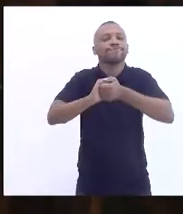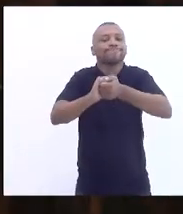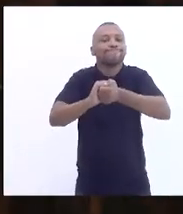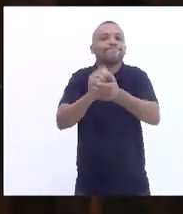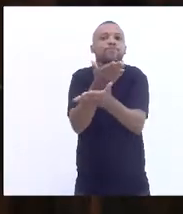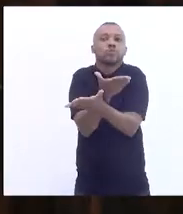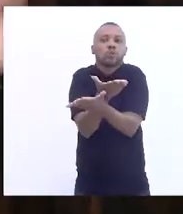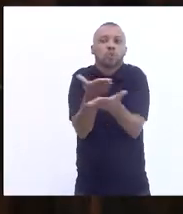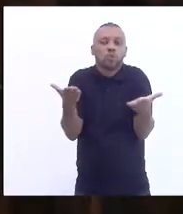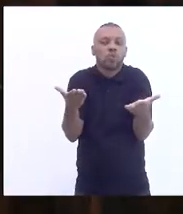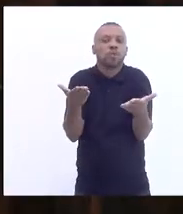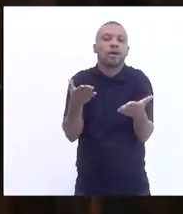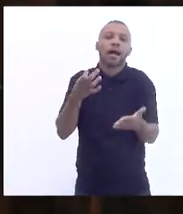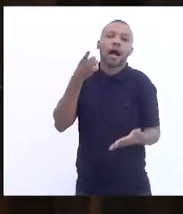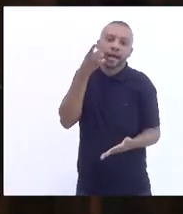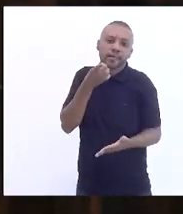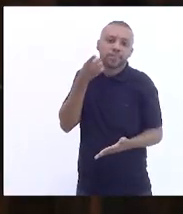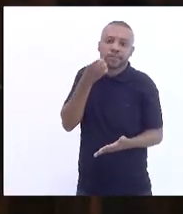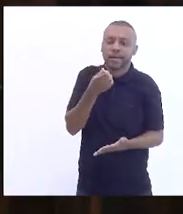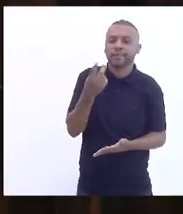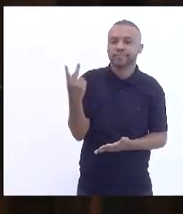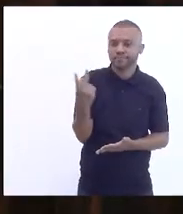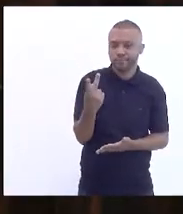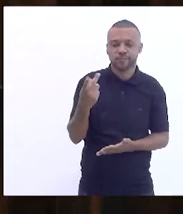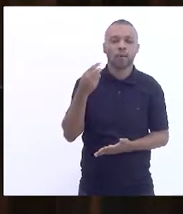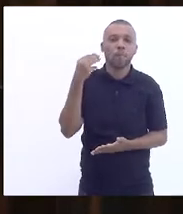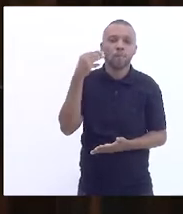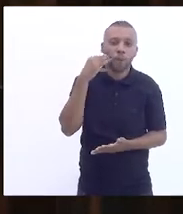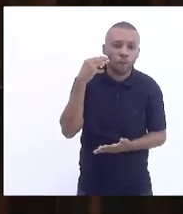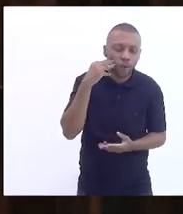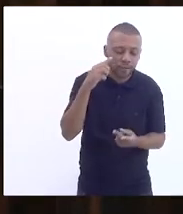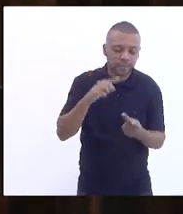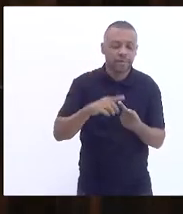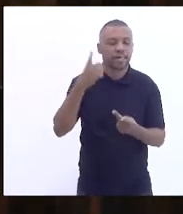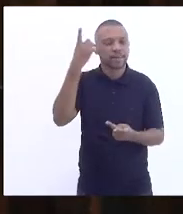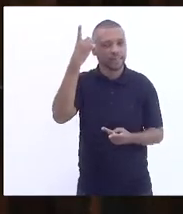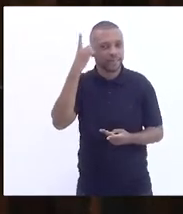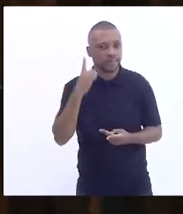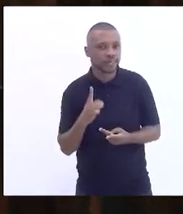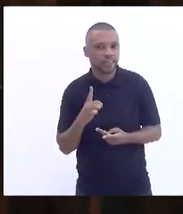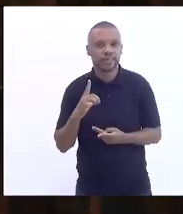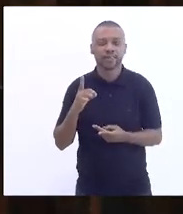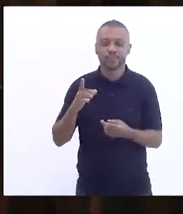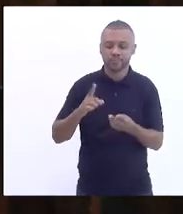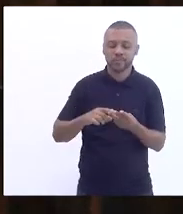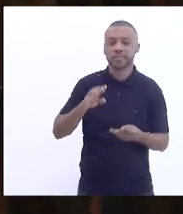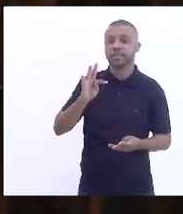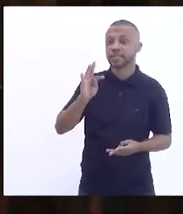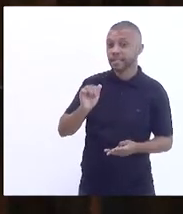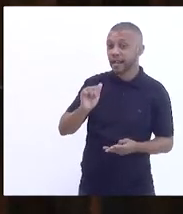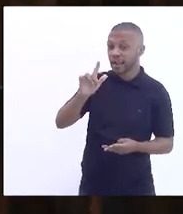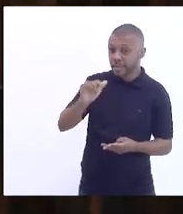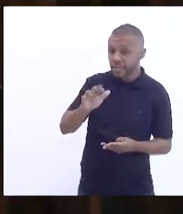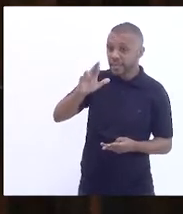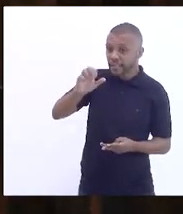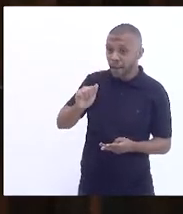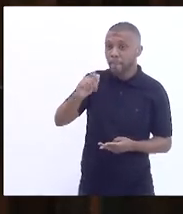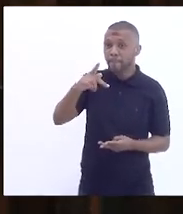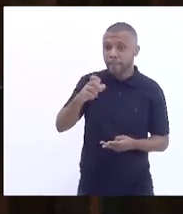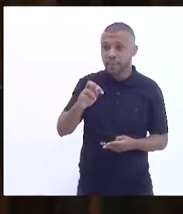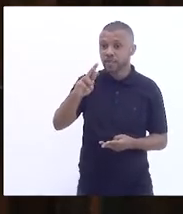a ajuda deputadas né Mônica Francisco Dani Monteiro taliria petrone que também é uma grande